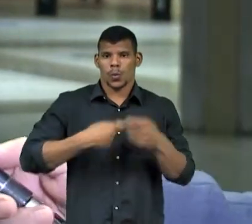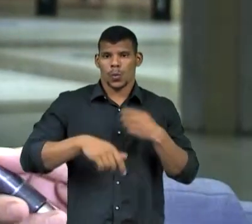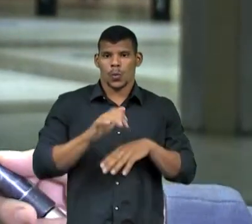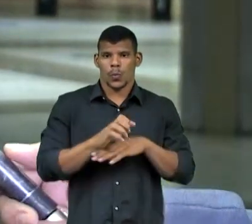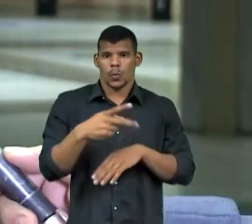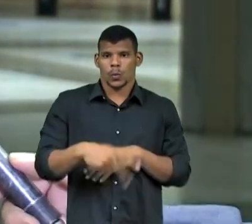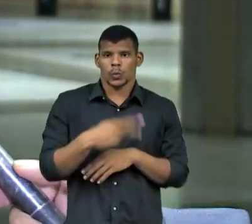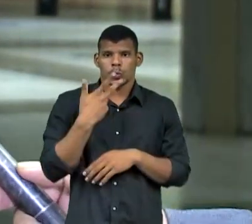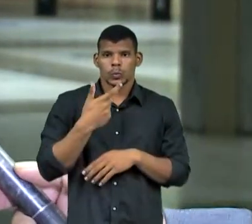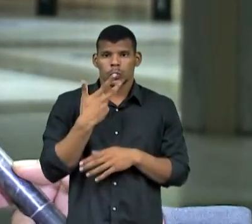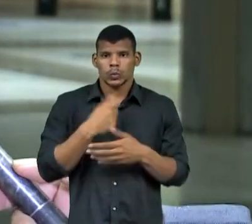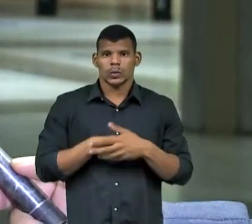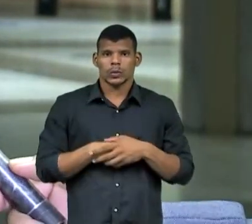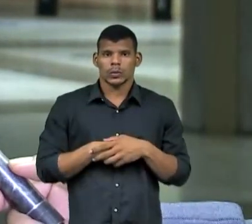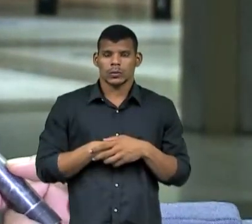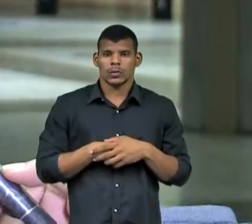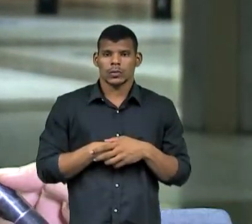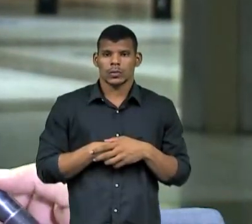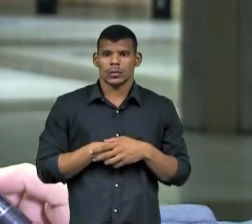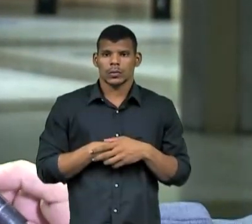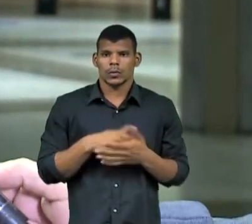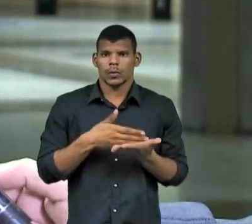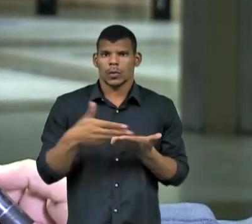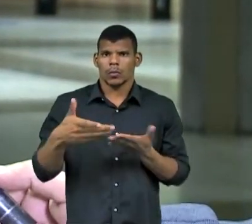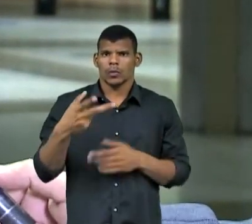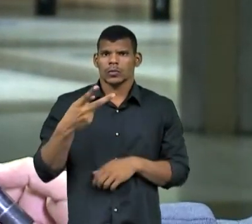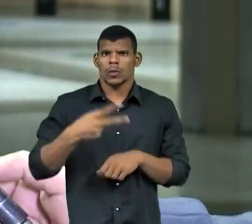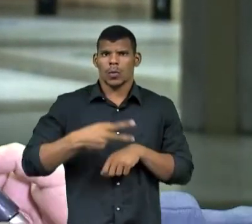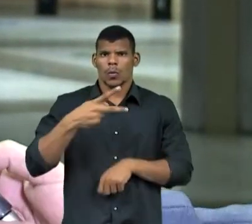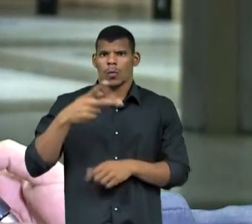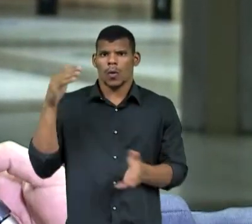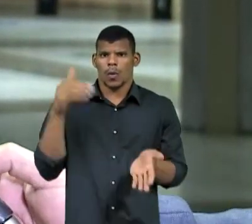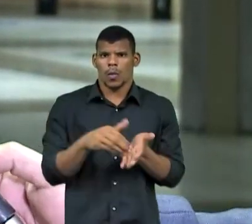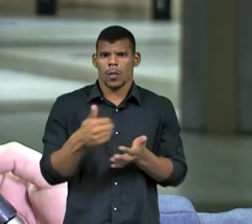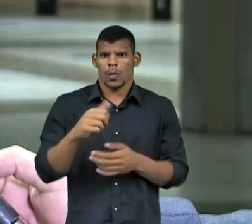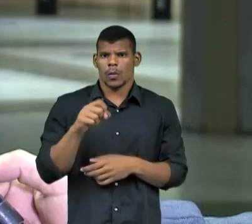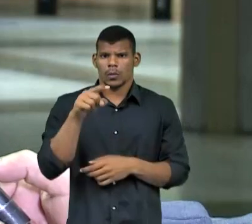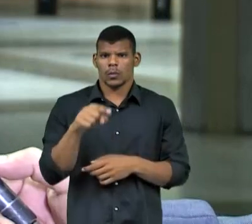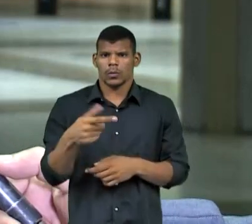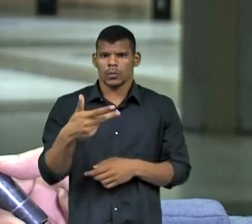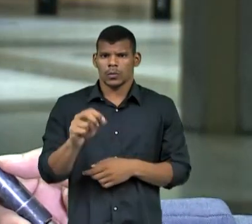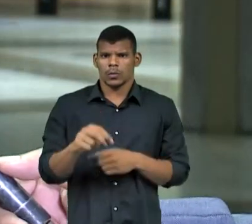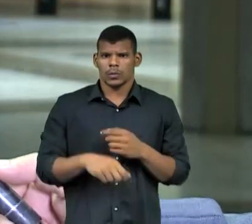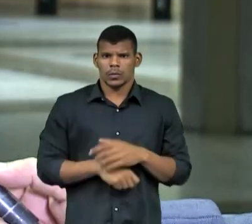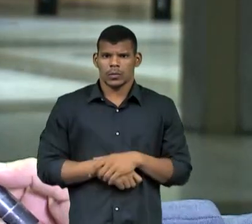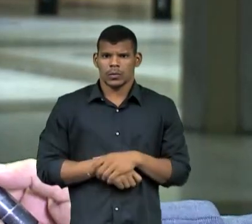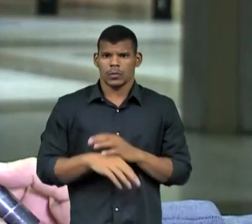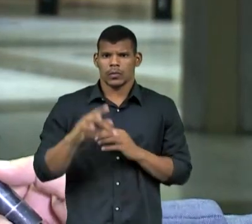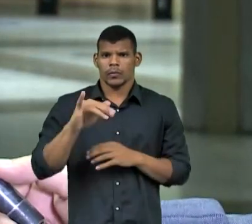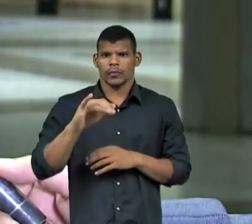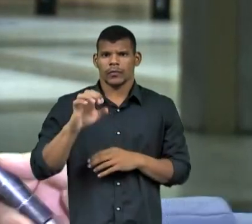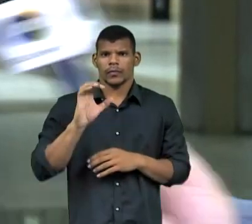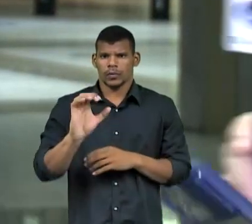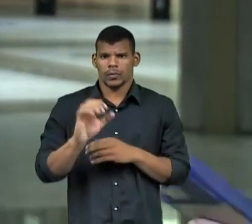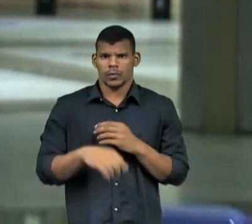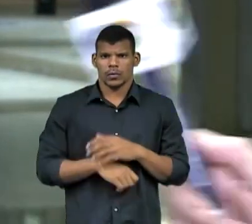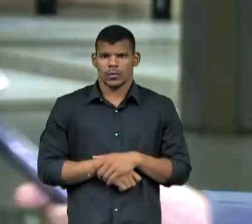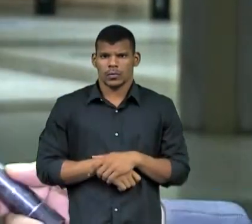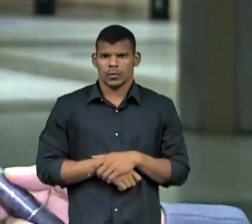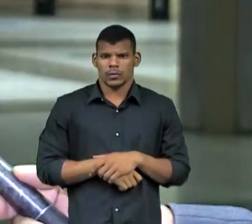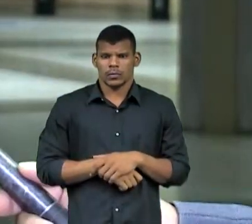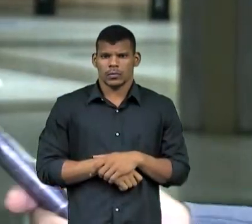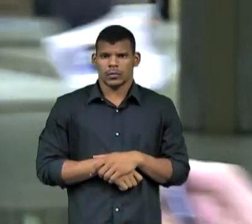tarde? Até quinta-feira, começando às 2 horas, até às 18h30, no auditório José Flávio da FIEC. Está toda a sociedade convidada.